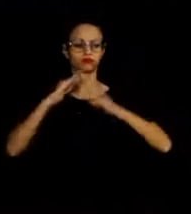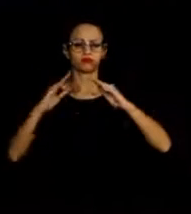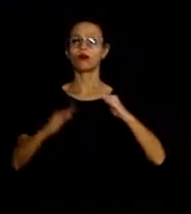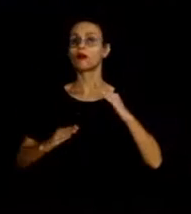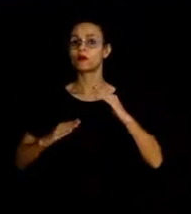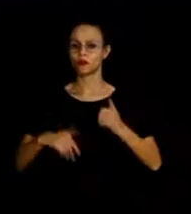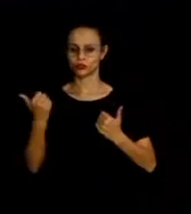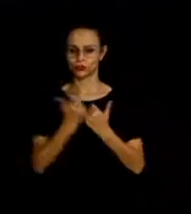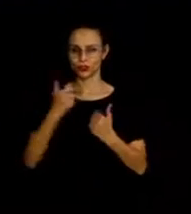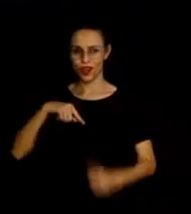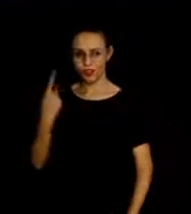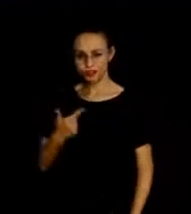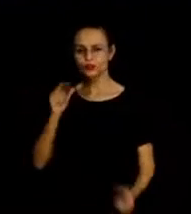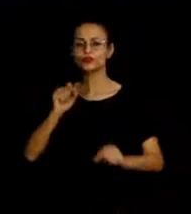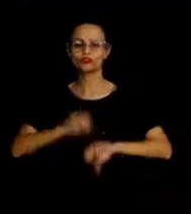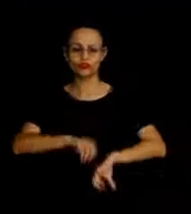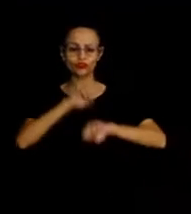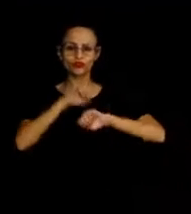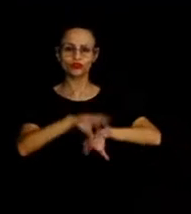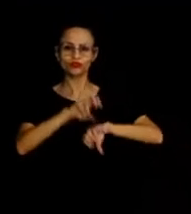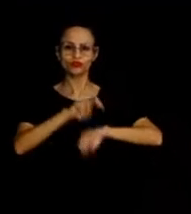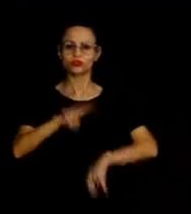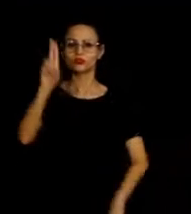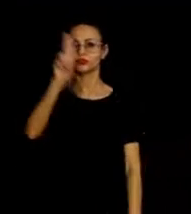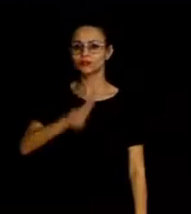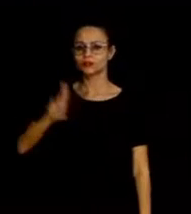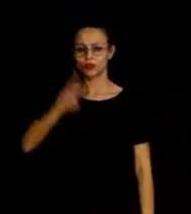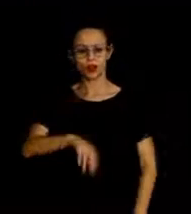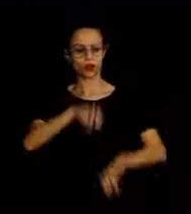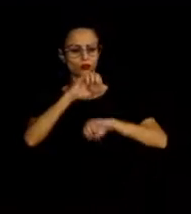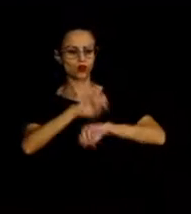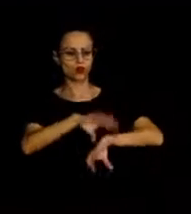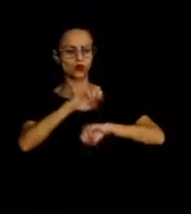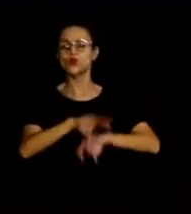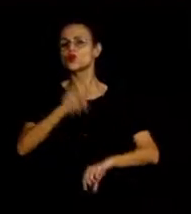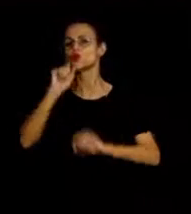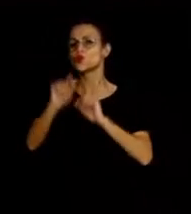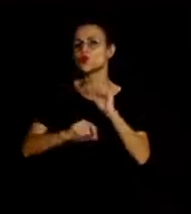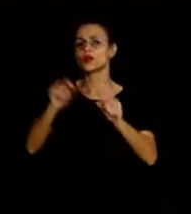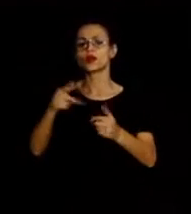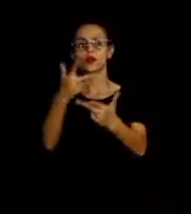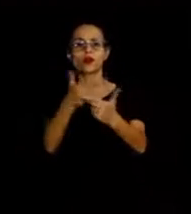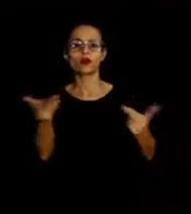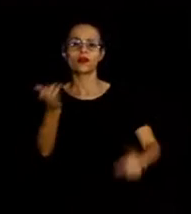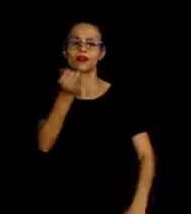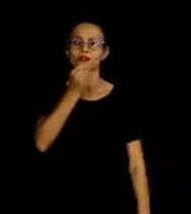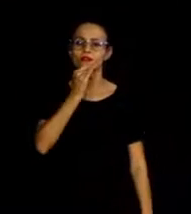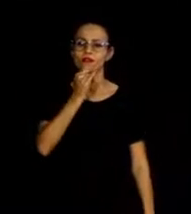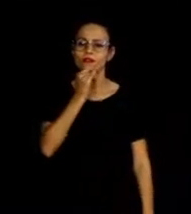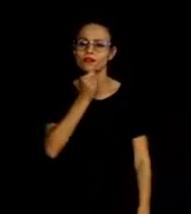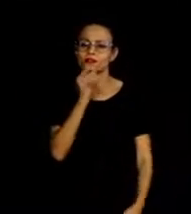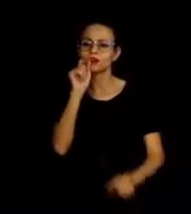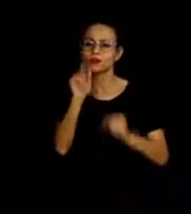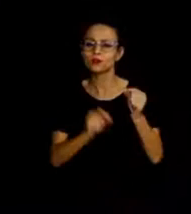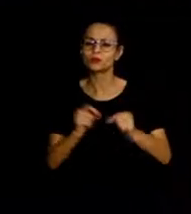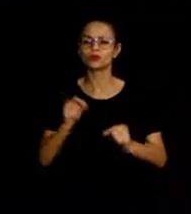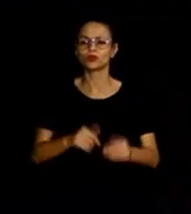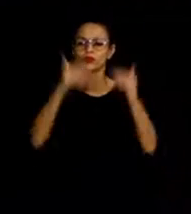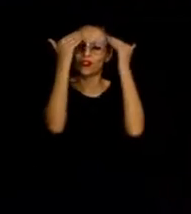gente também ensina numa universidade aquilo que a gente chama de soft Skills que são coisas como resiliência